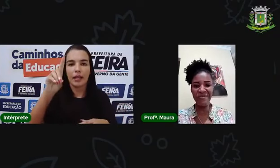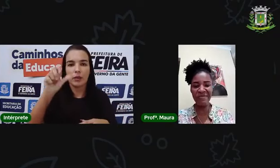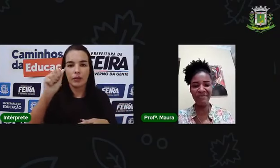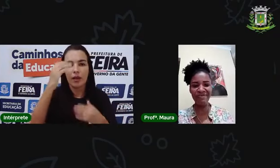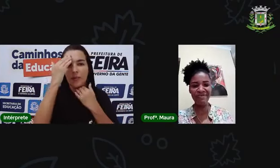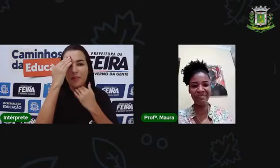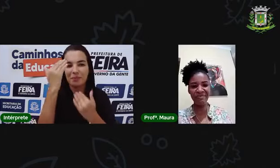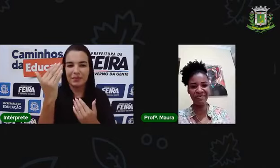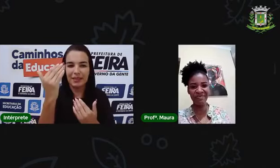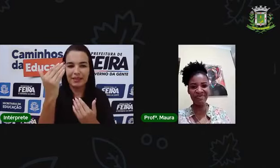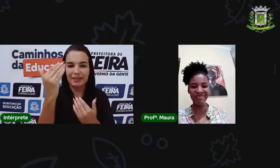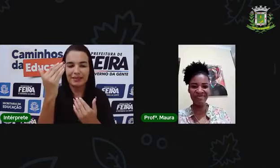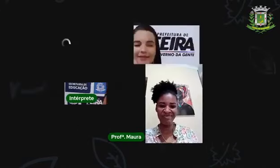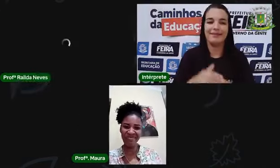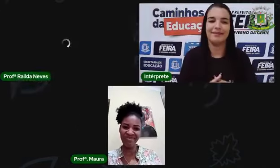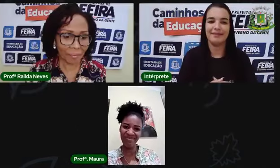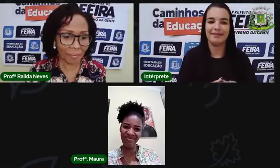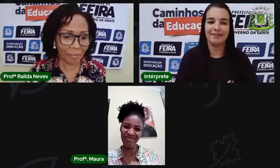gente.